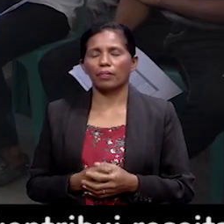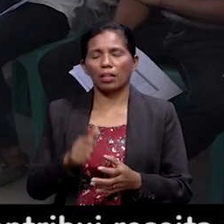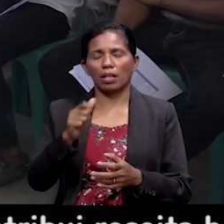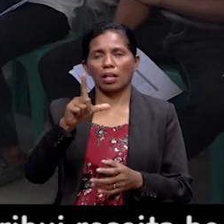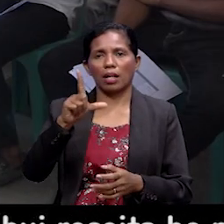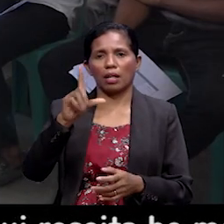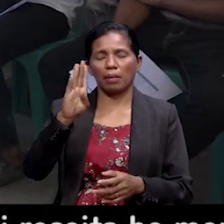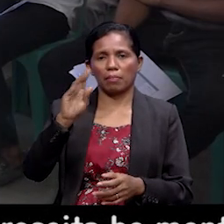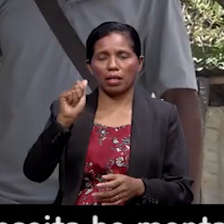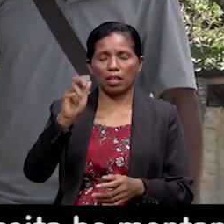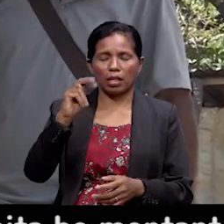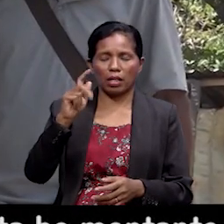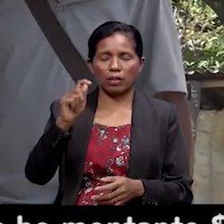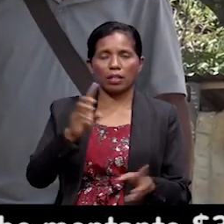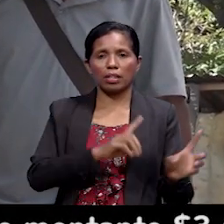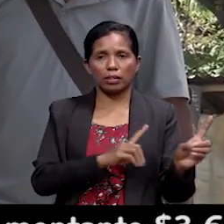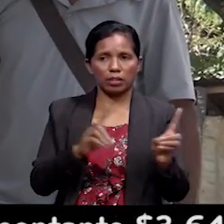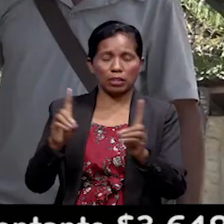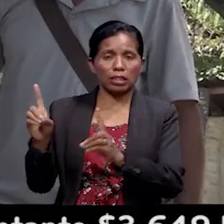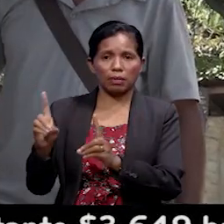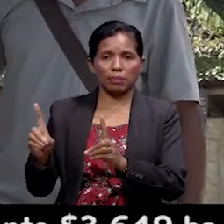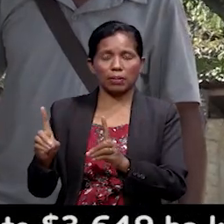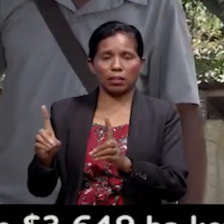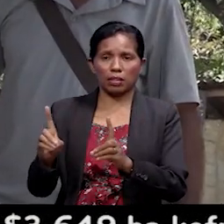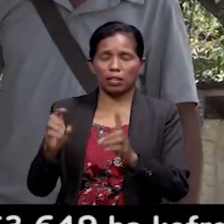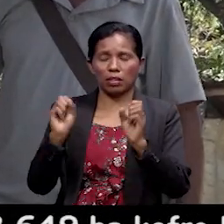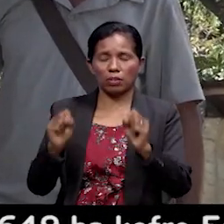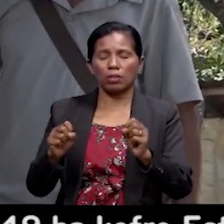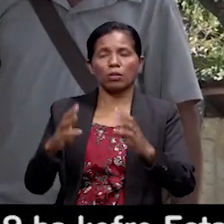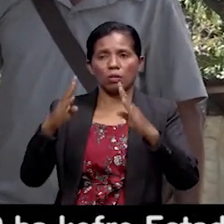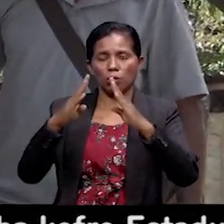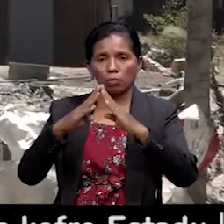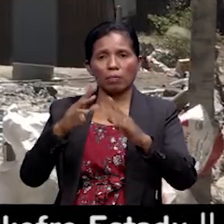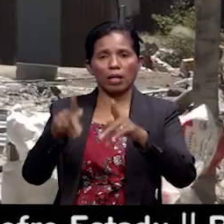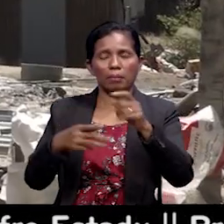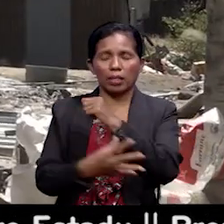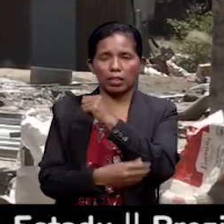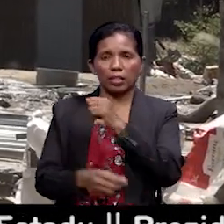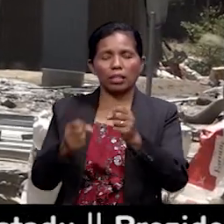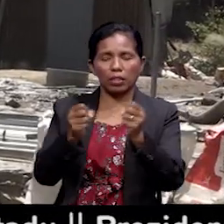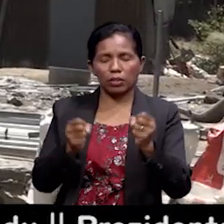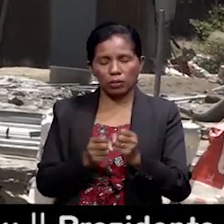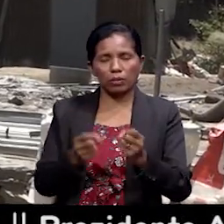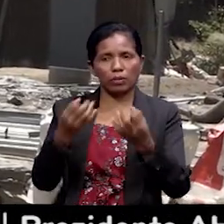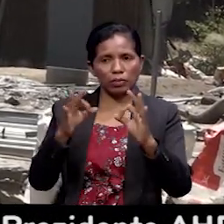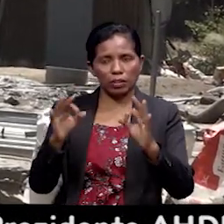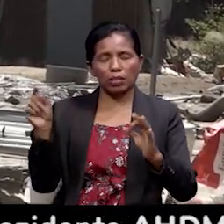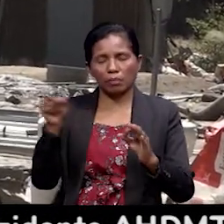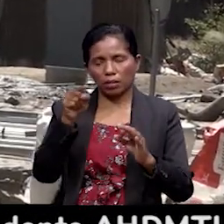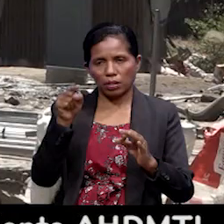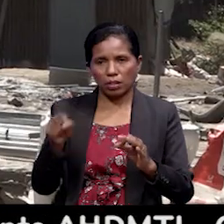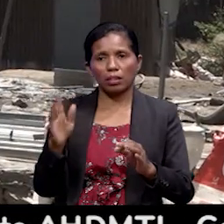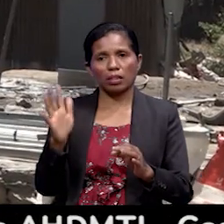Carceres Nudar Safety Implementador Suku Sabuli Hatete Uma Bakbit Like Iha Suku Ne atinge 1%